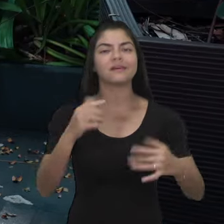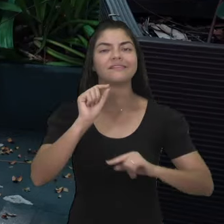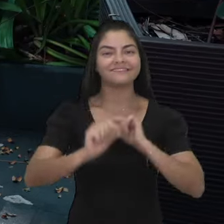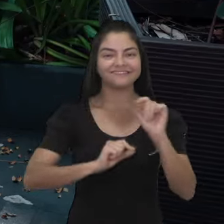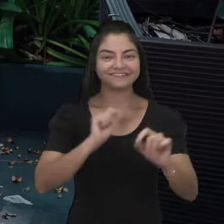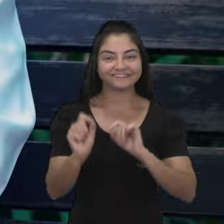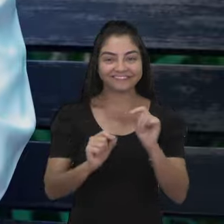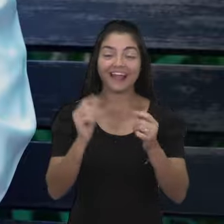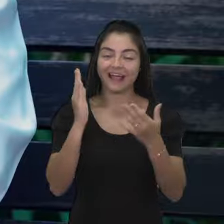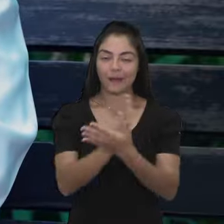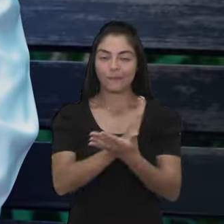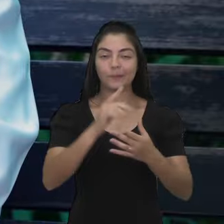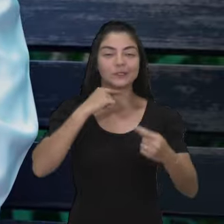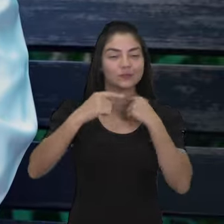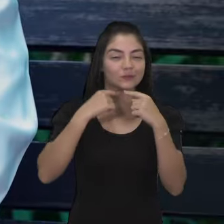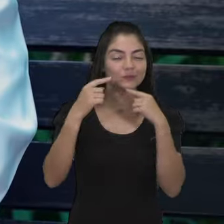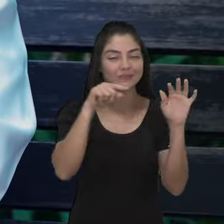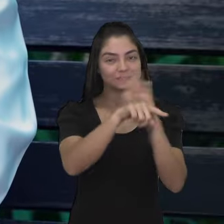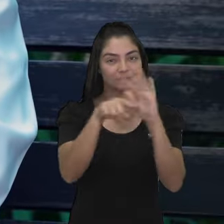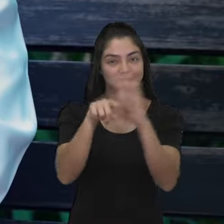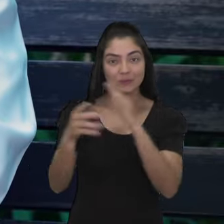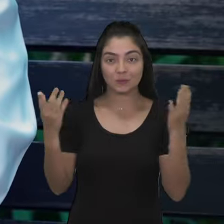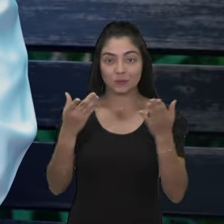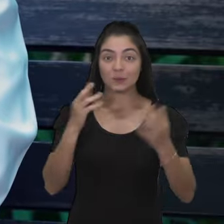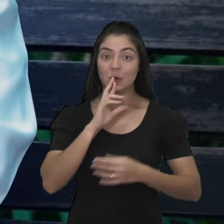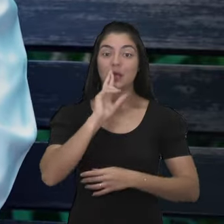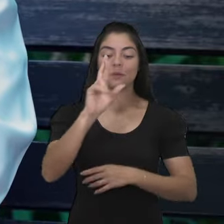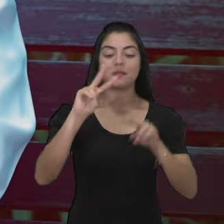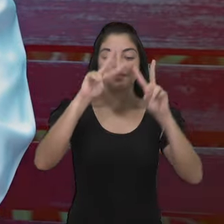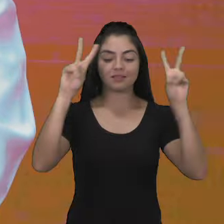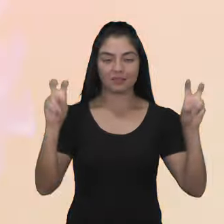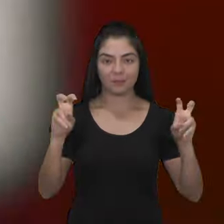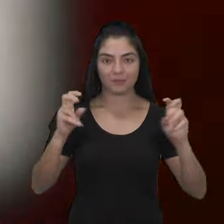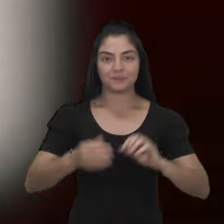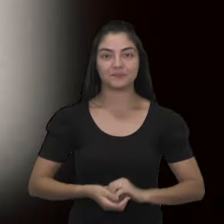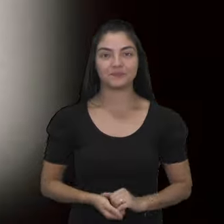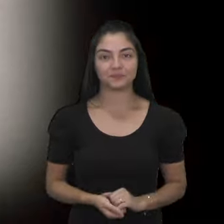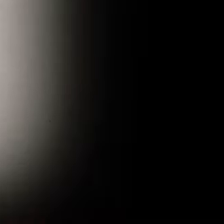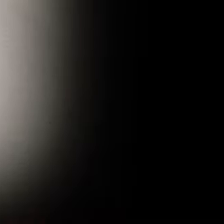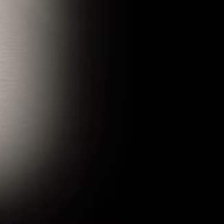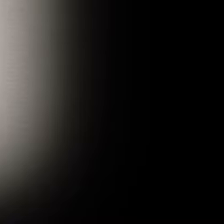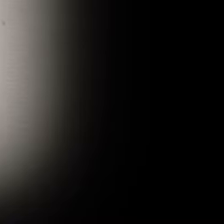Mentes Curiosas, vou responder algumas curiosidades sobre hanseníase.